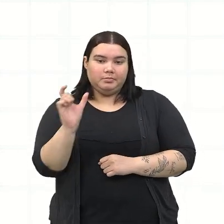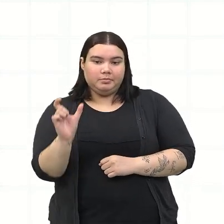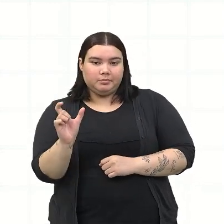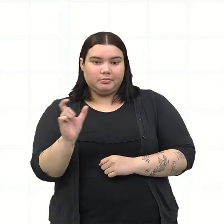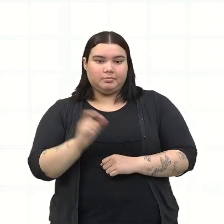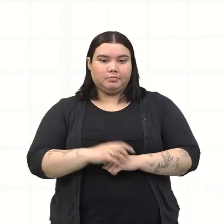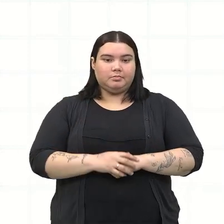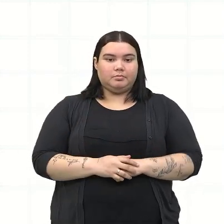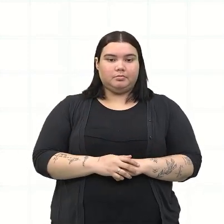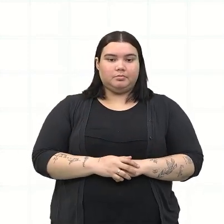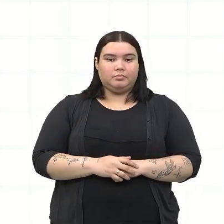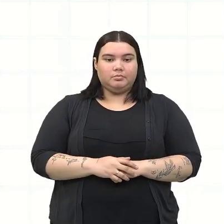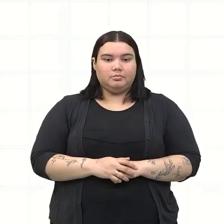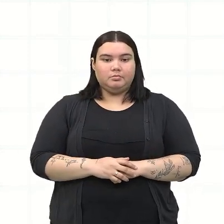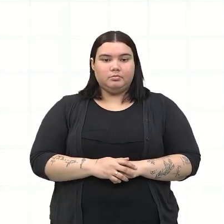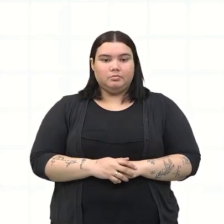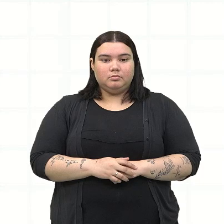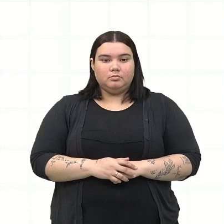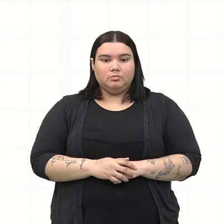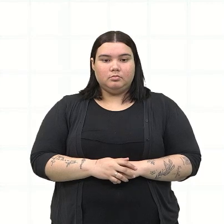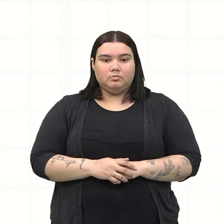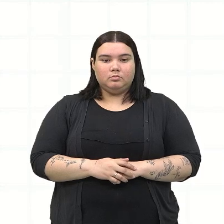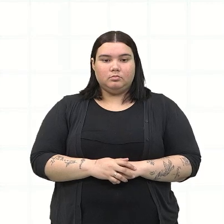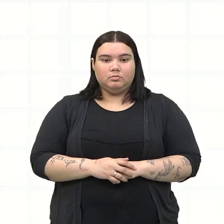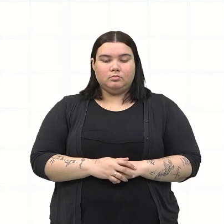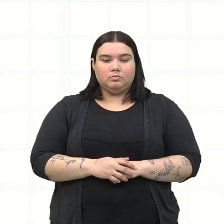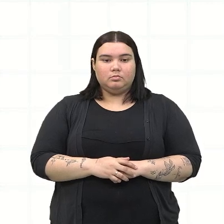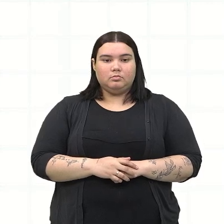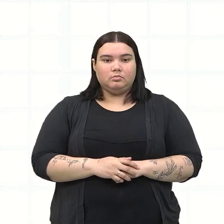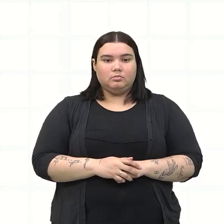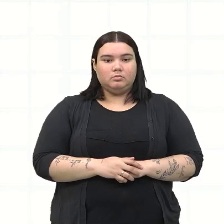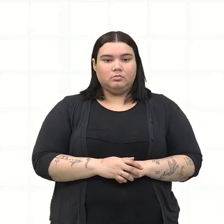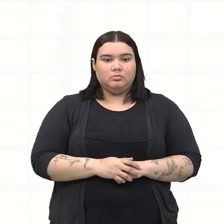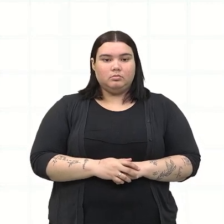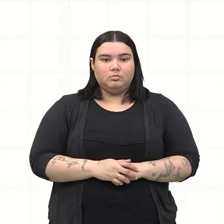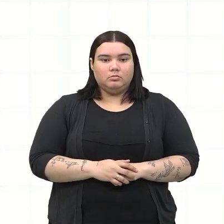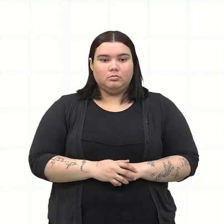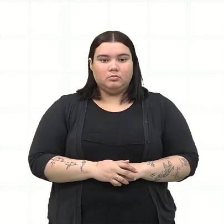We will travel to Mars.